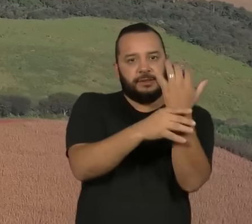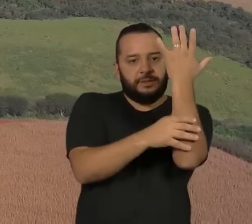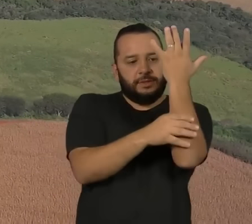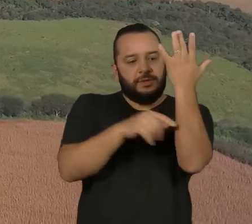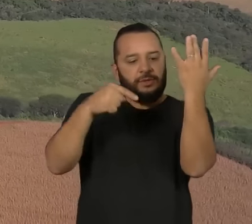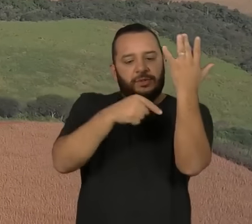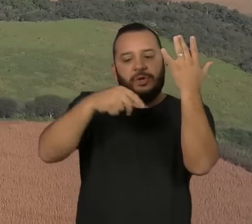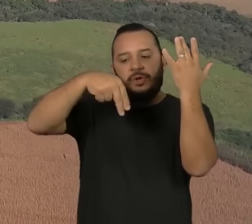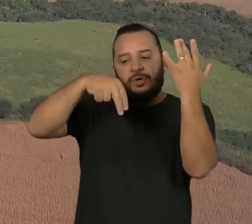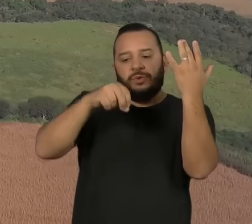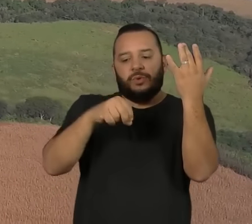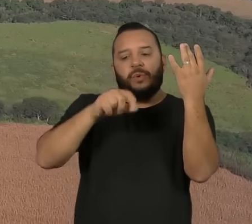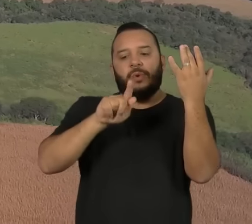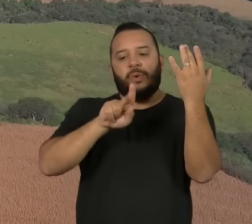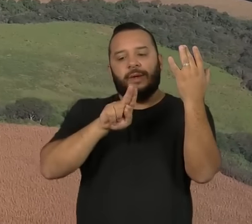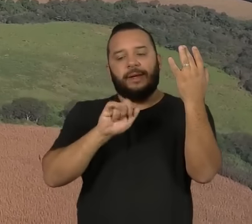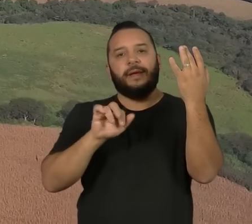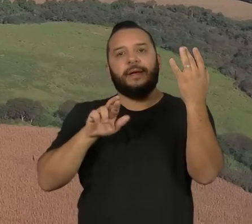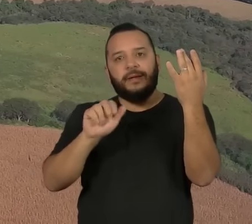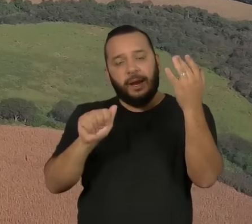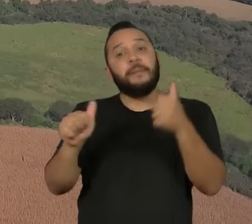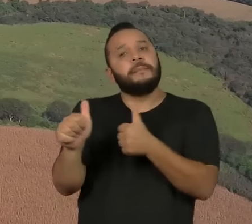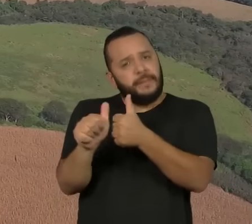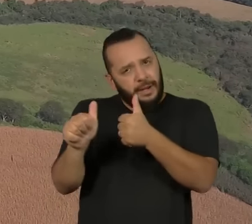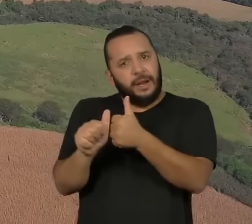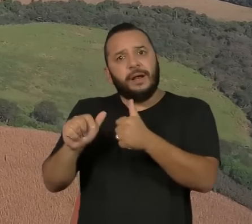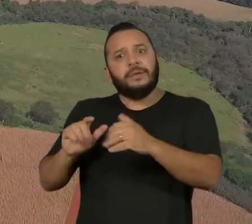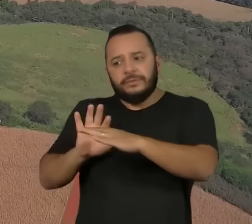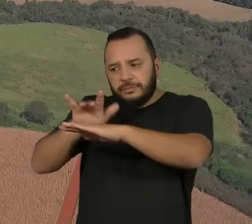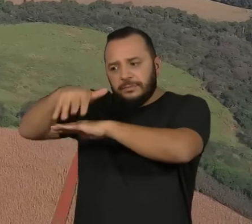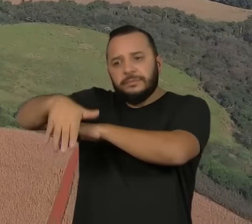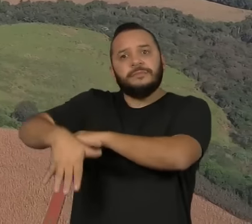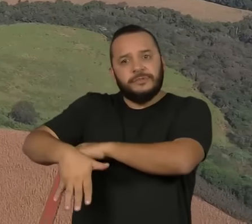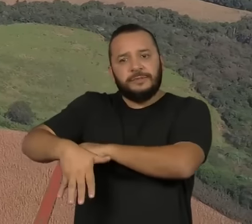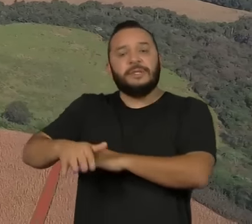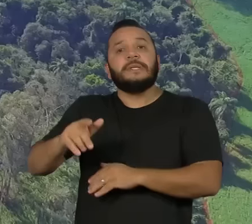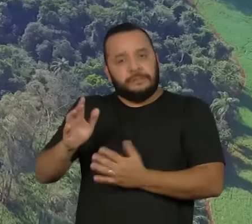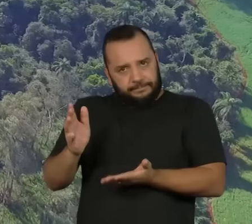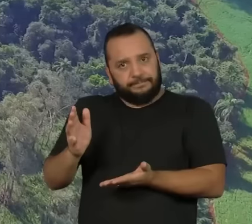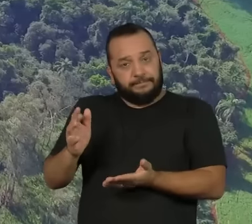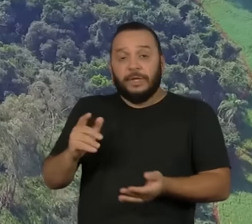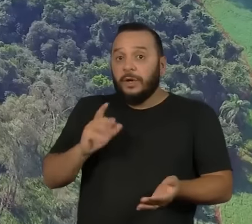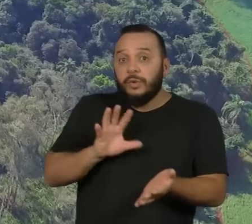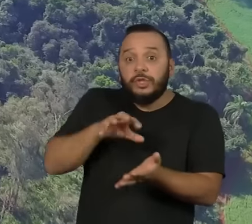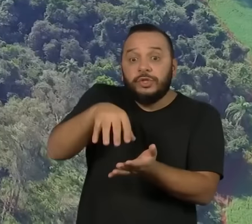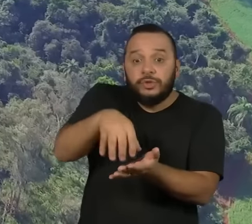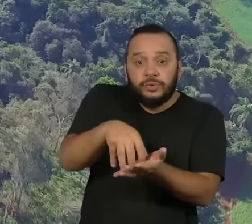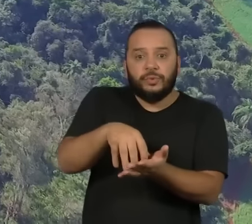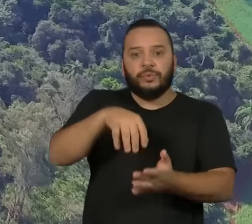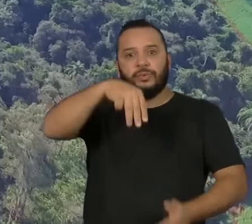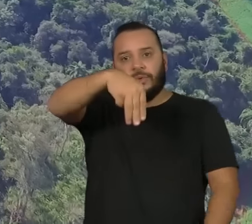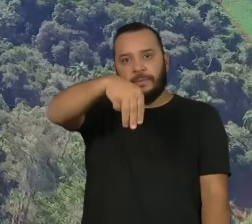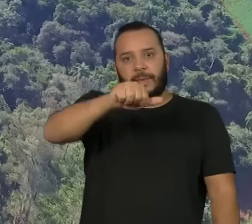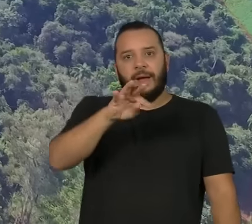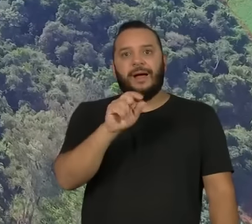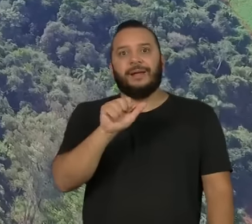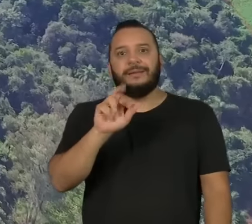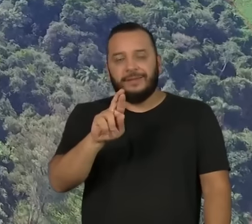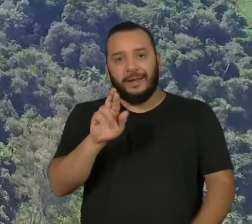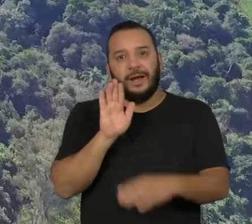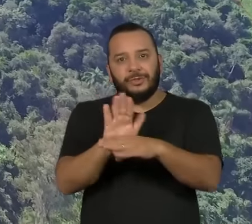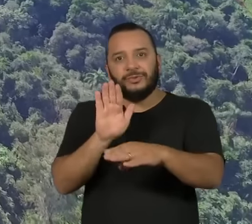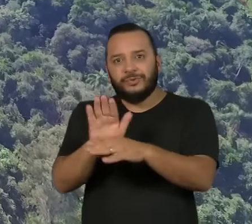Nacional do Iguaçu. Aqui, o Maternatura Instituto de Estudos Ambientais restaura fragmentos de Mata Atlântica